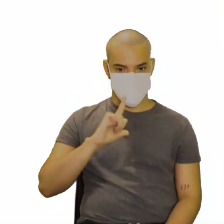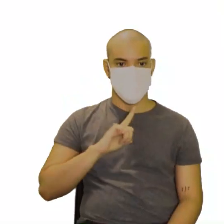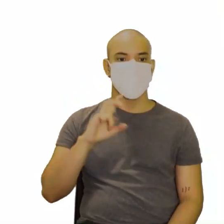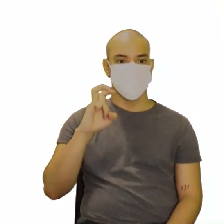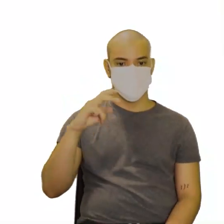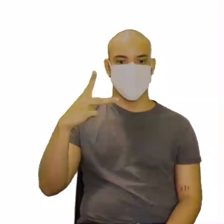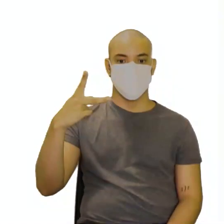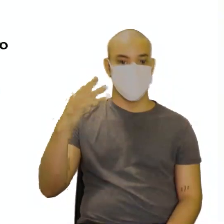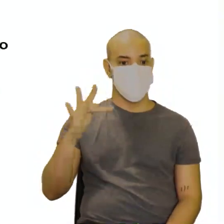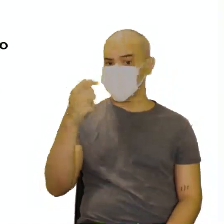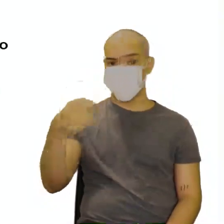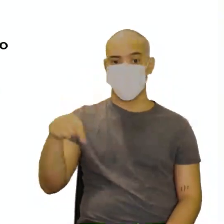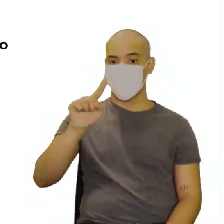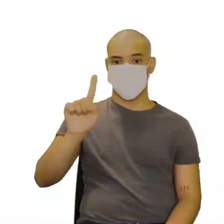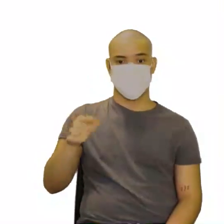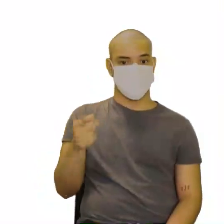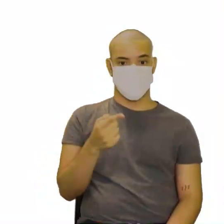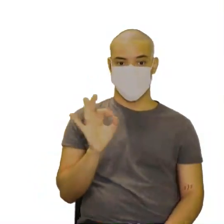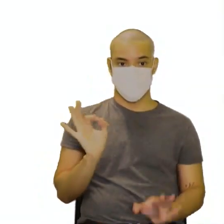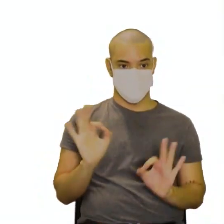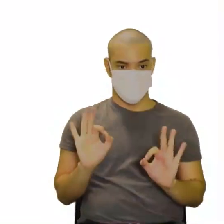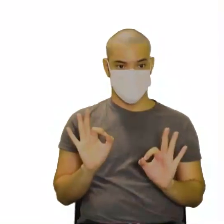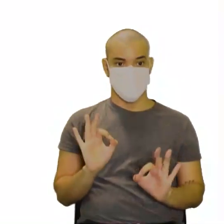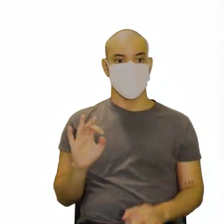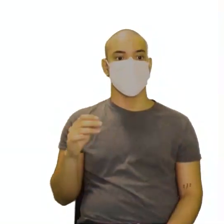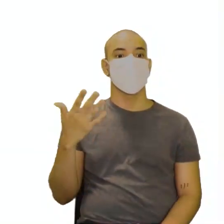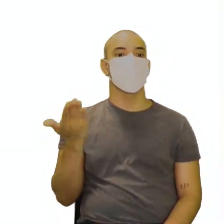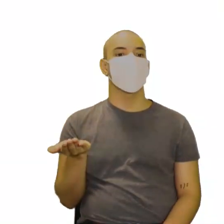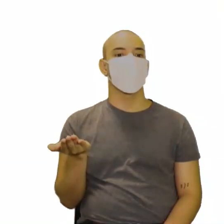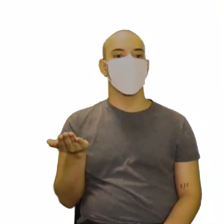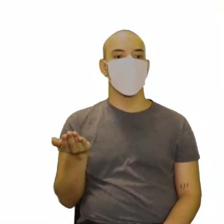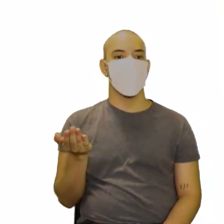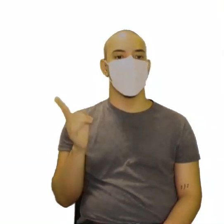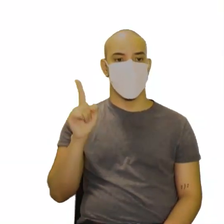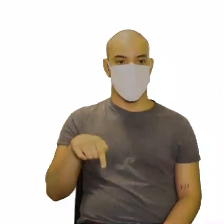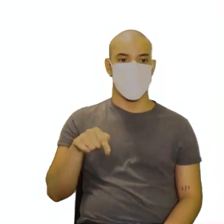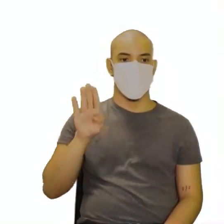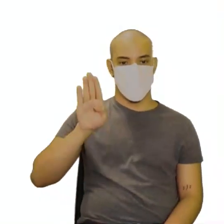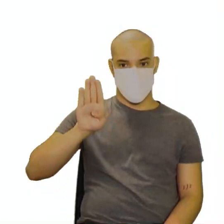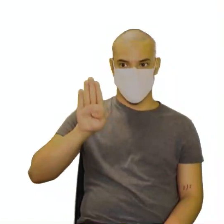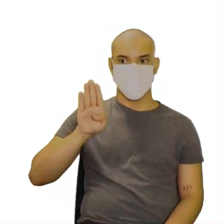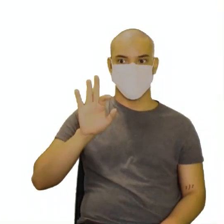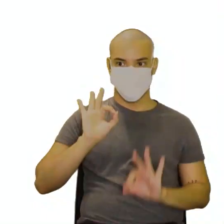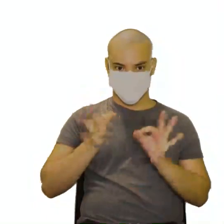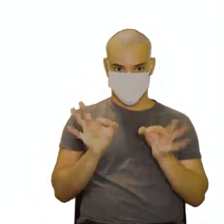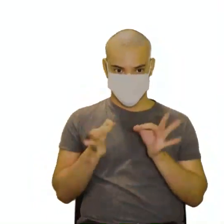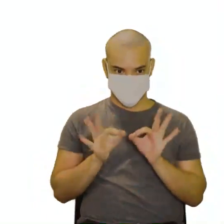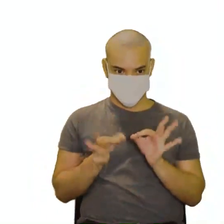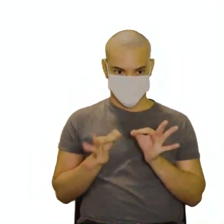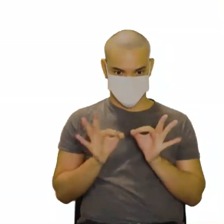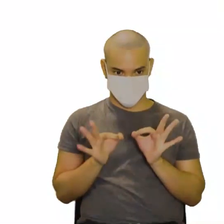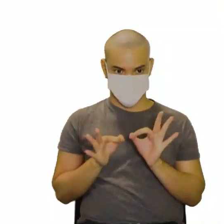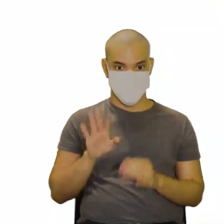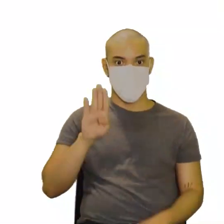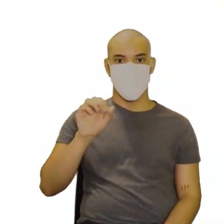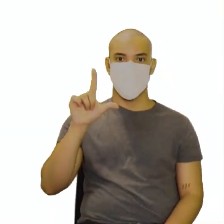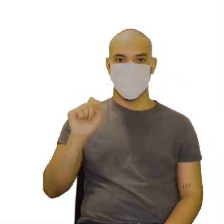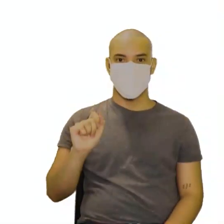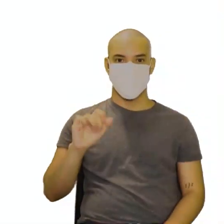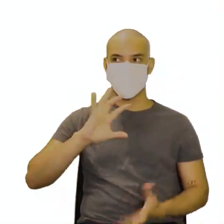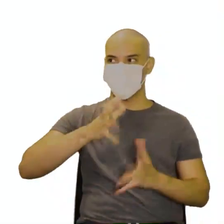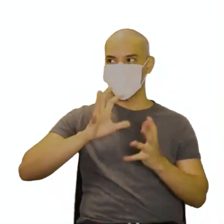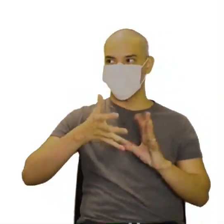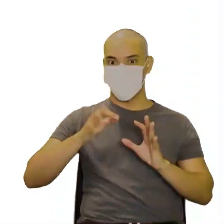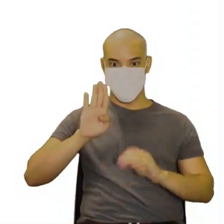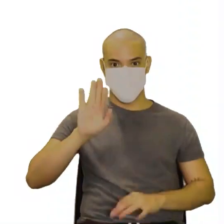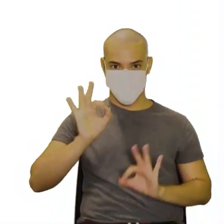Se tem opção, não precisa transformar. Opa, nós vamos ficar aqui com a letra B, né, pessoal? B de bola,